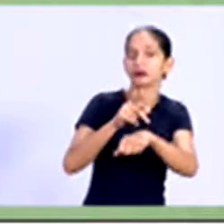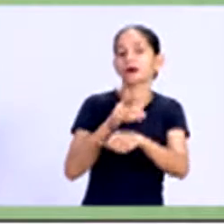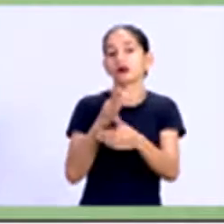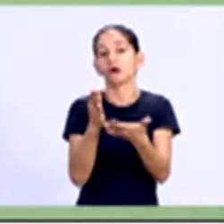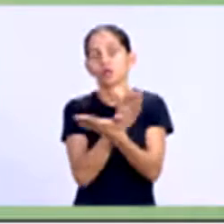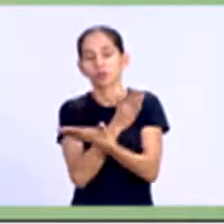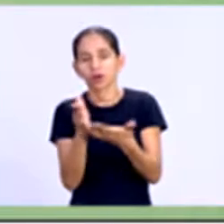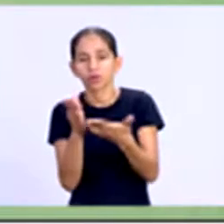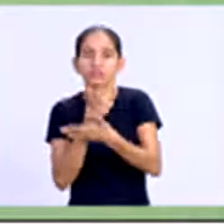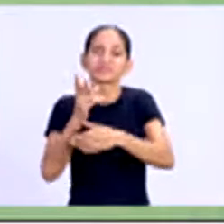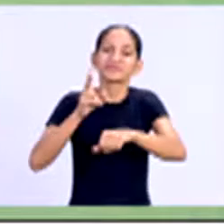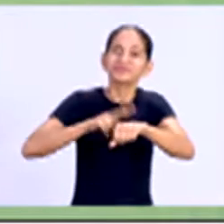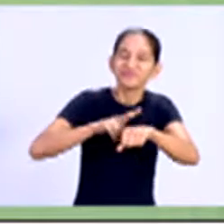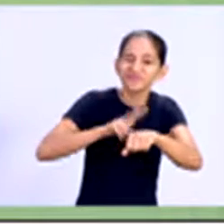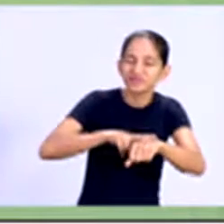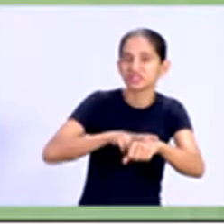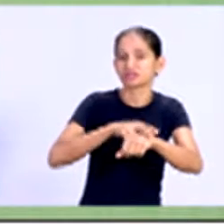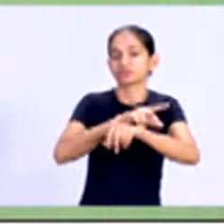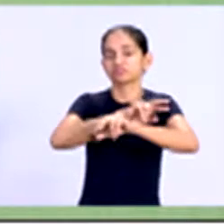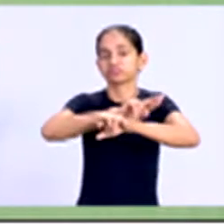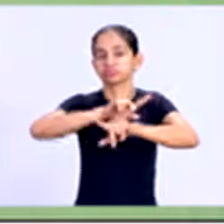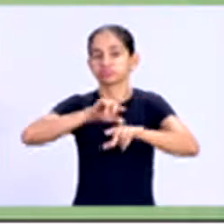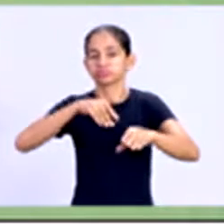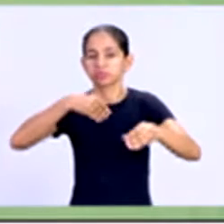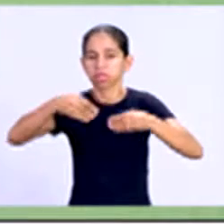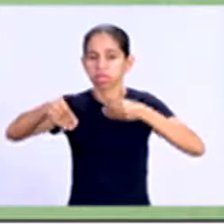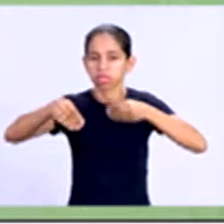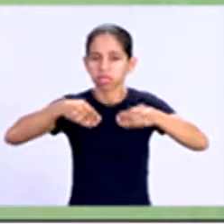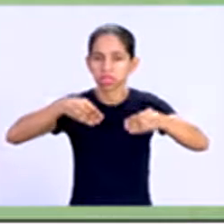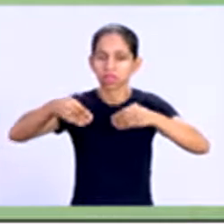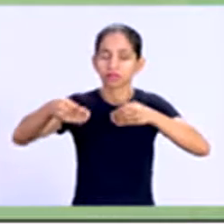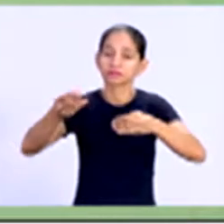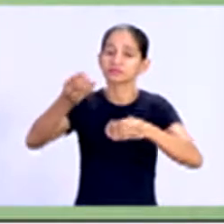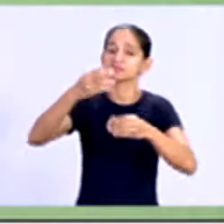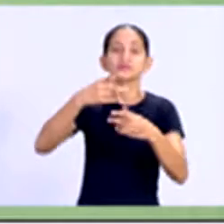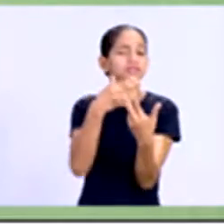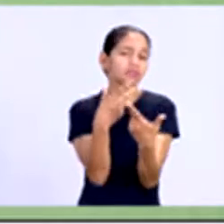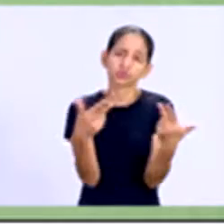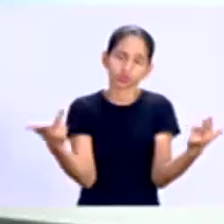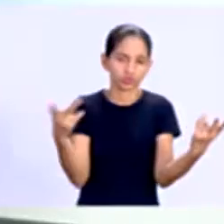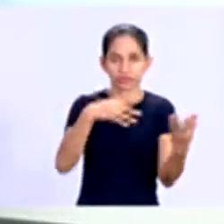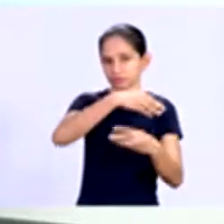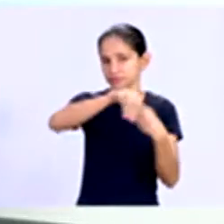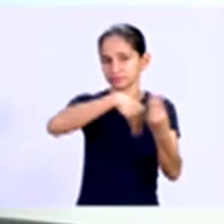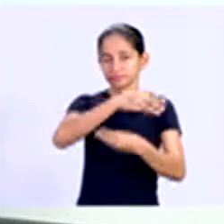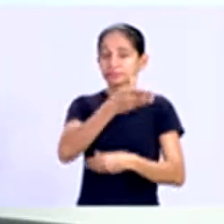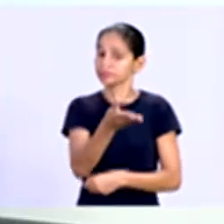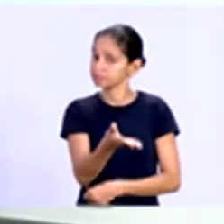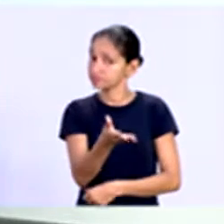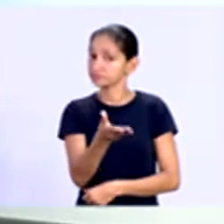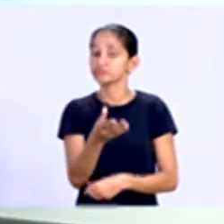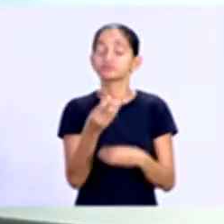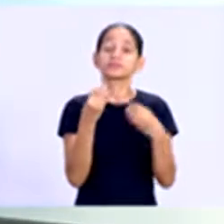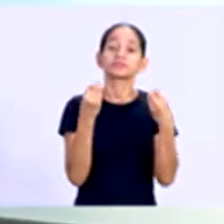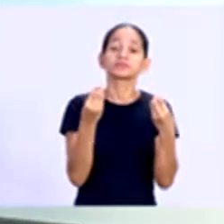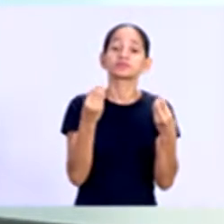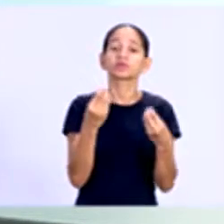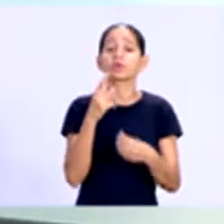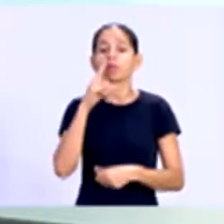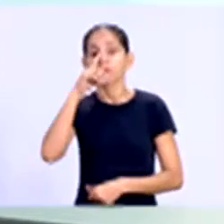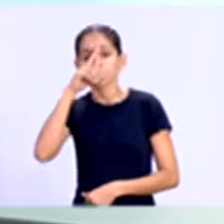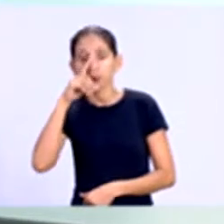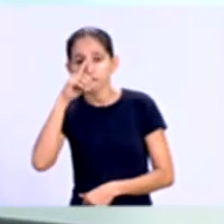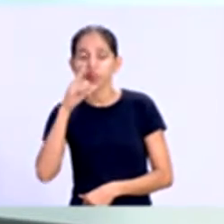de vidro, pedaços de plásticos, entre outros. Mas como esses